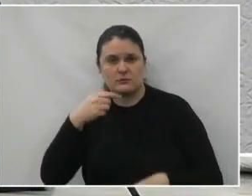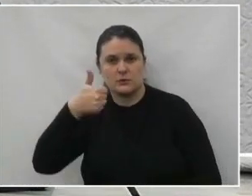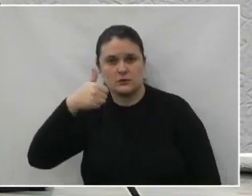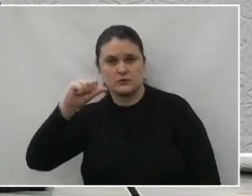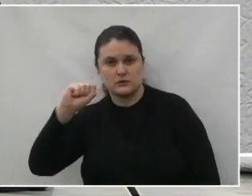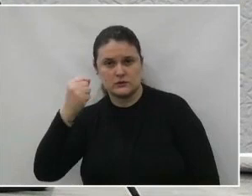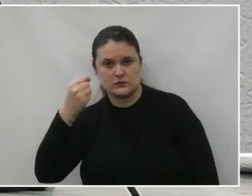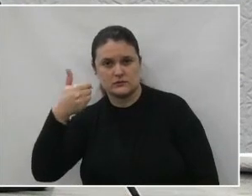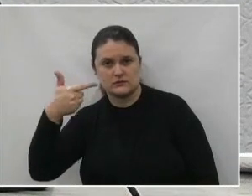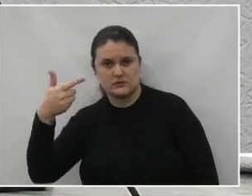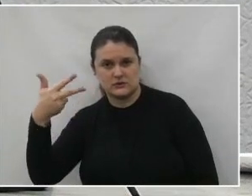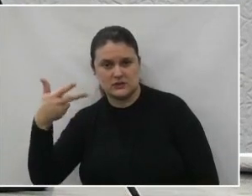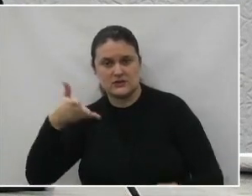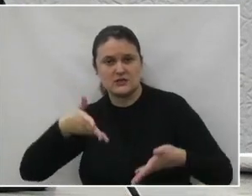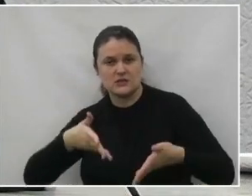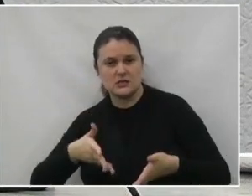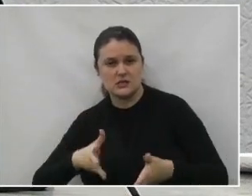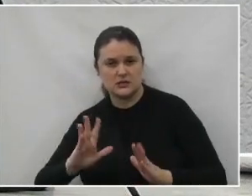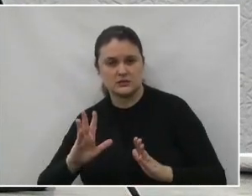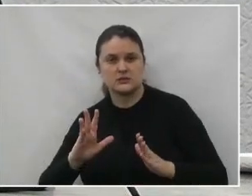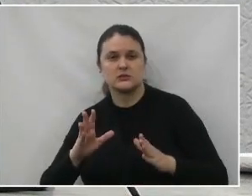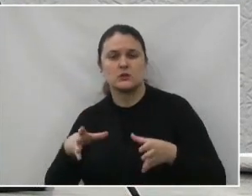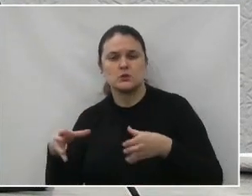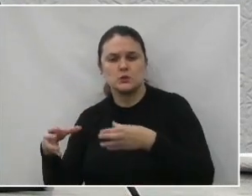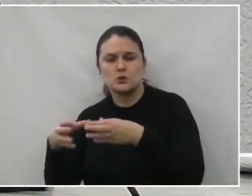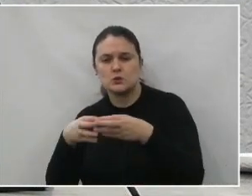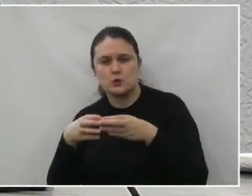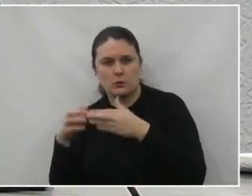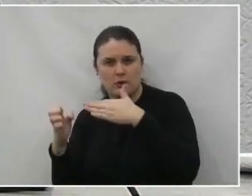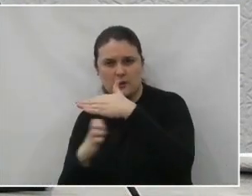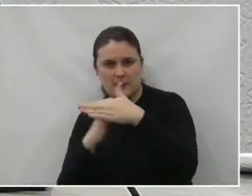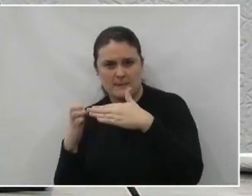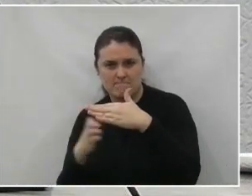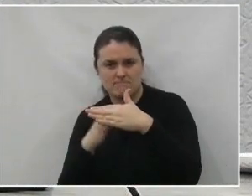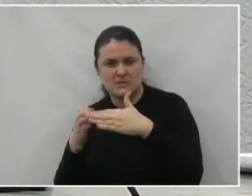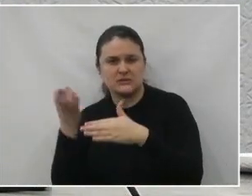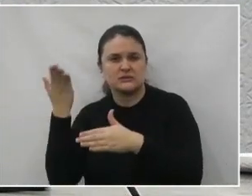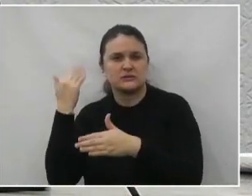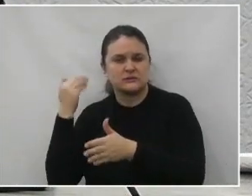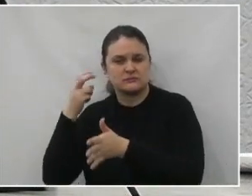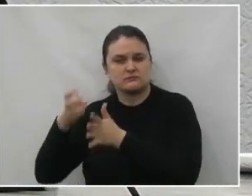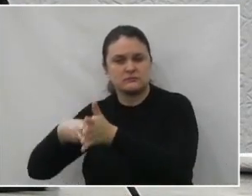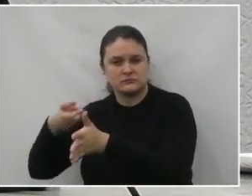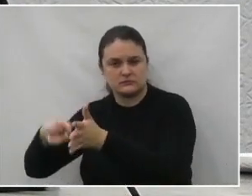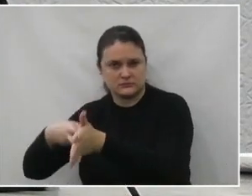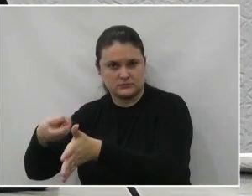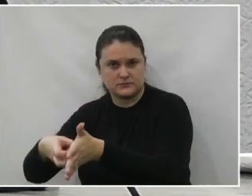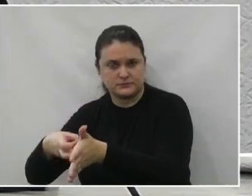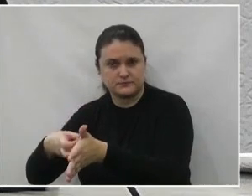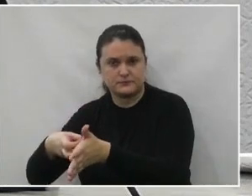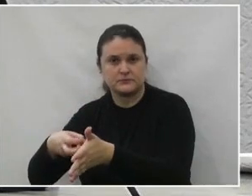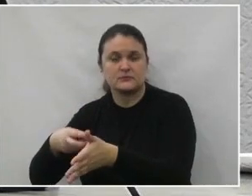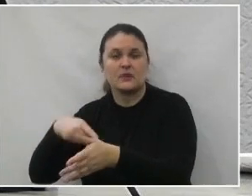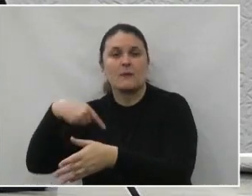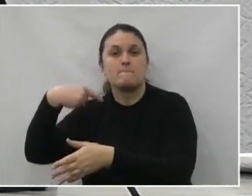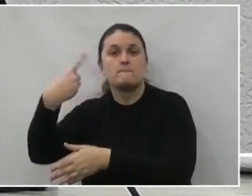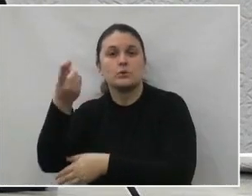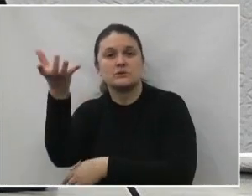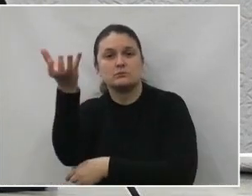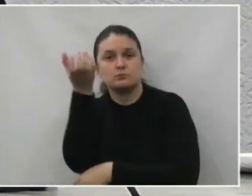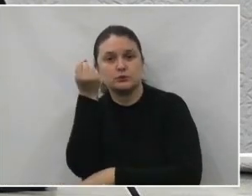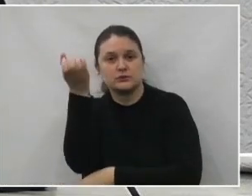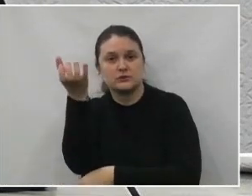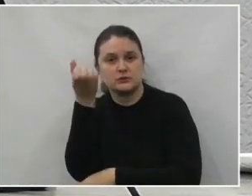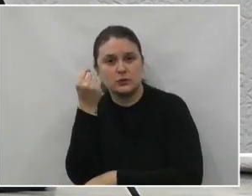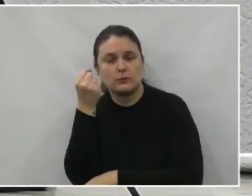na Cooperativa Mista 26 de Outubro, que atendia a extinta rede ferroviária federal. Após aposentar-se, dedicou